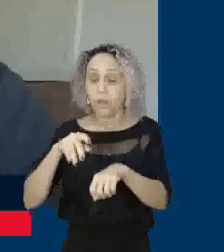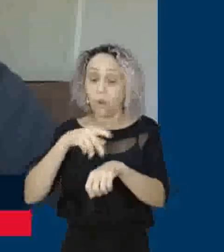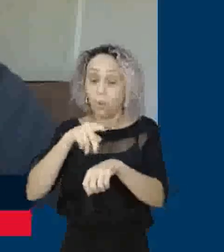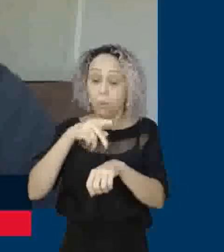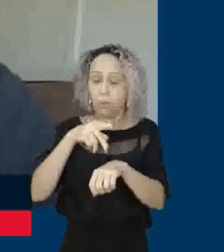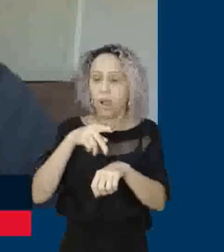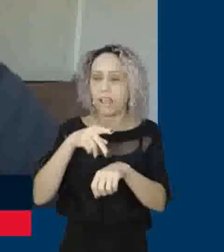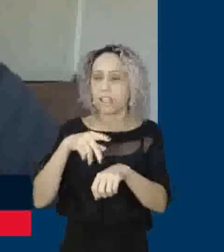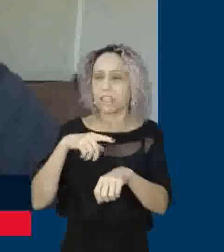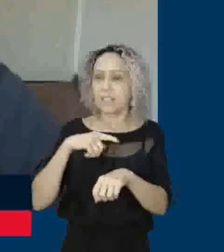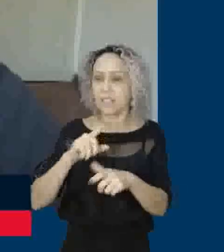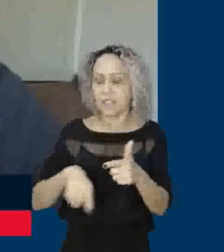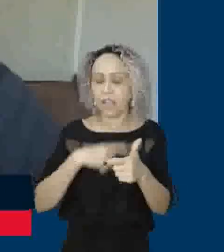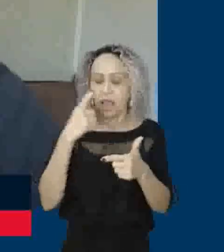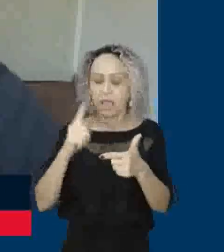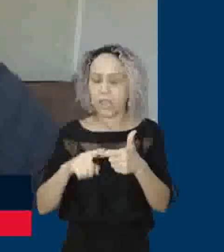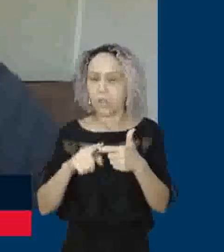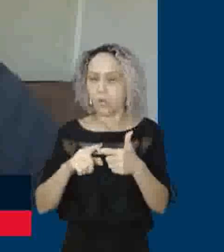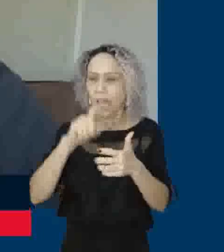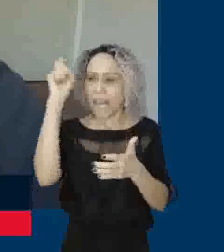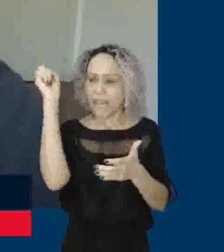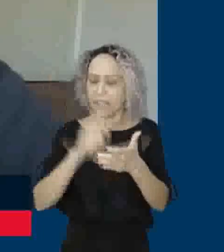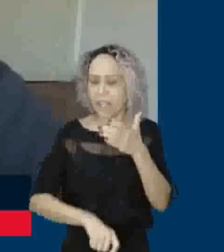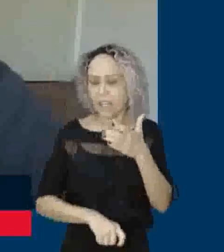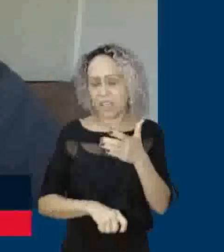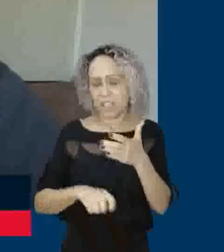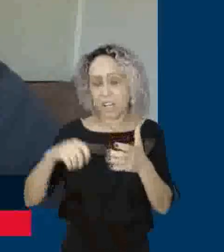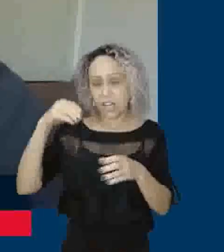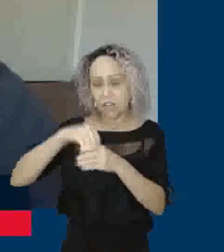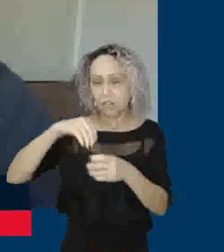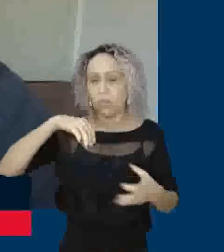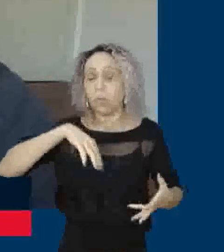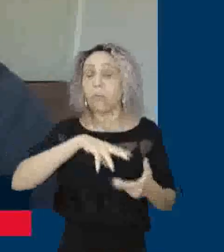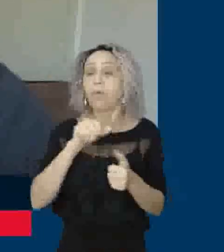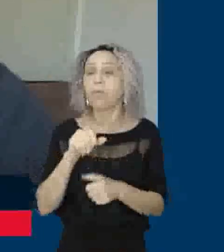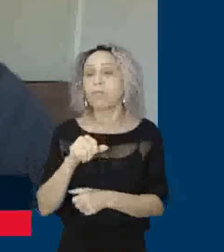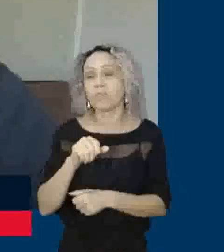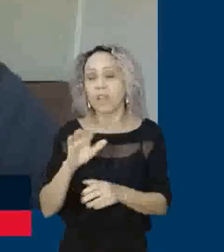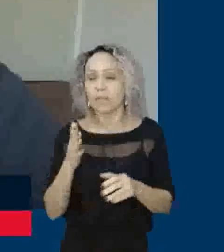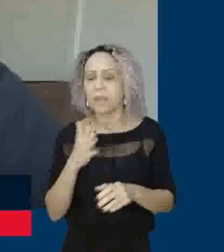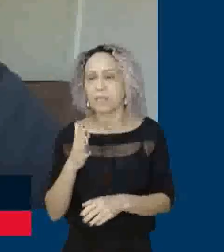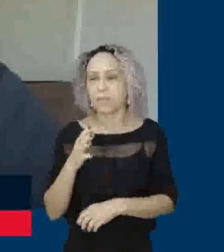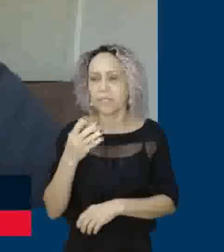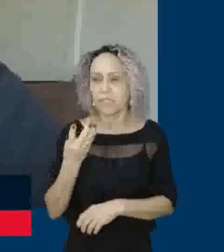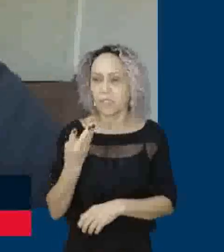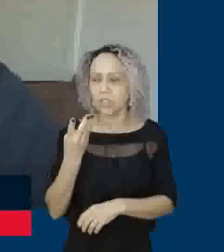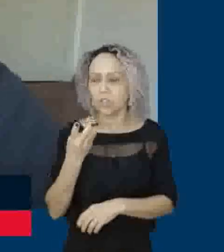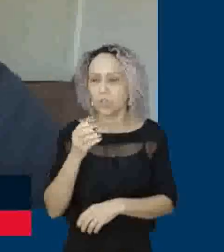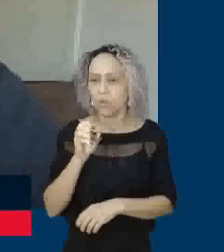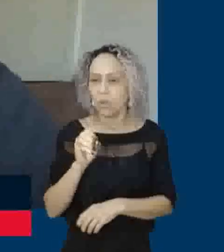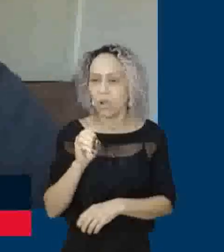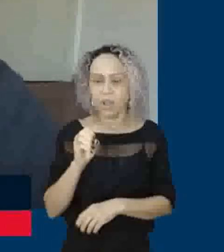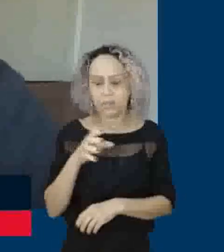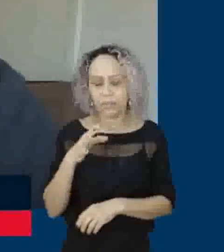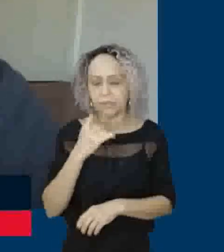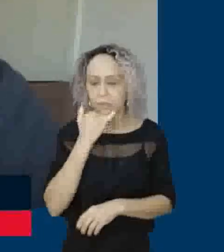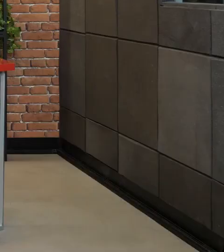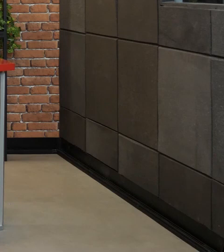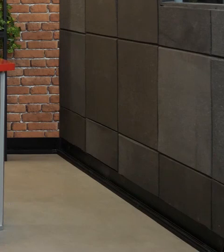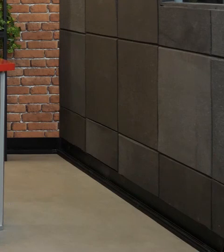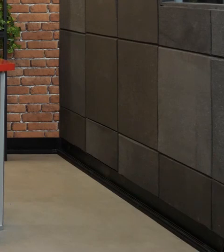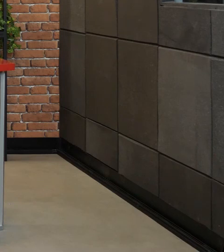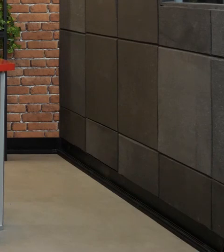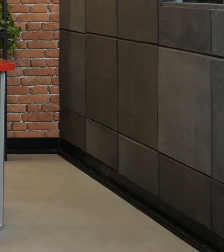4%. Então, a gente está a conta-gotas cortando uma taxa de juros que é a maior do